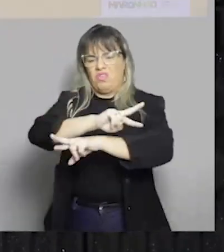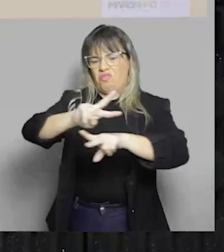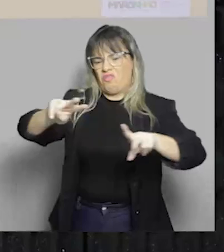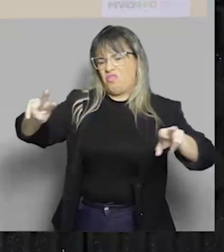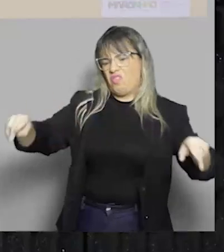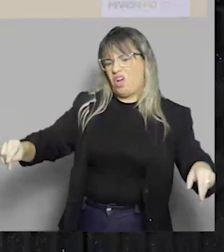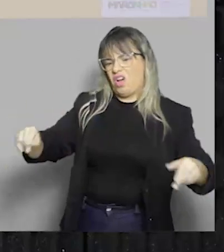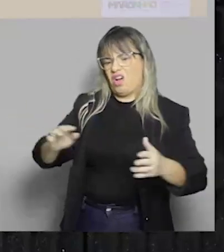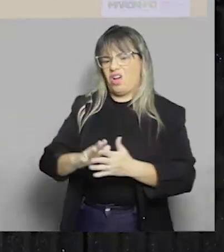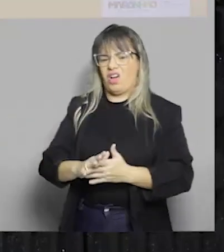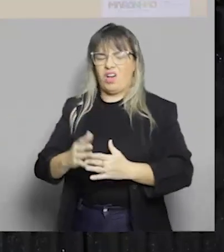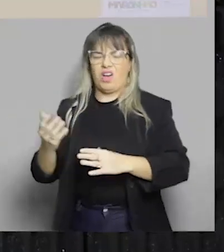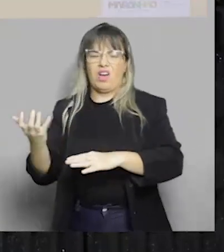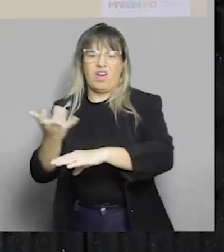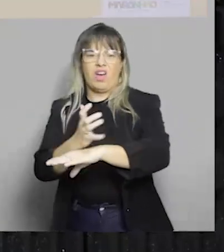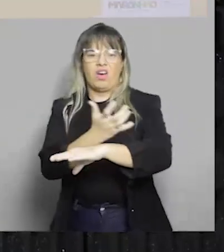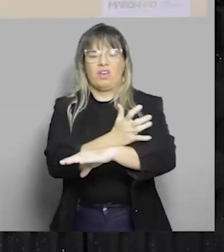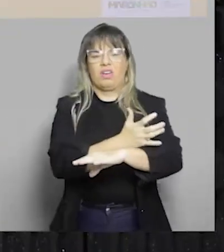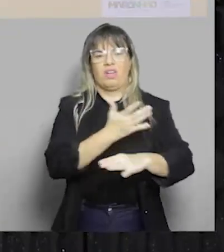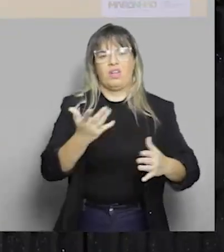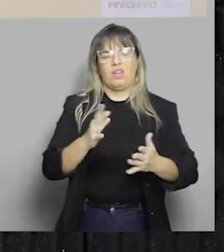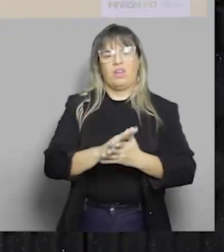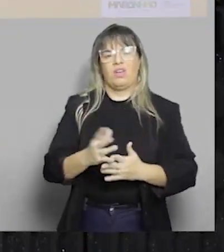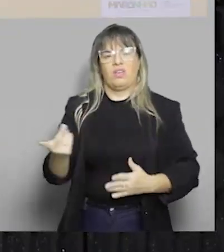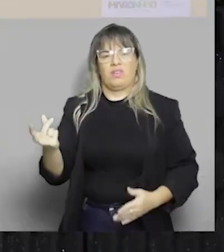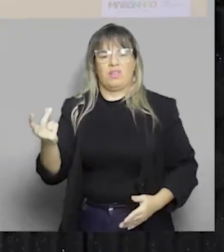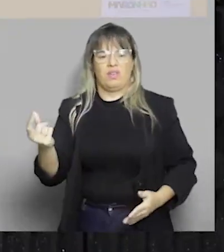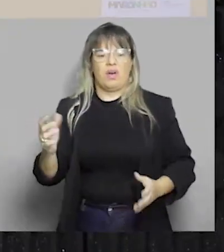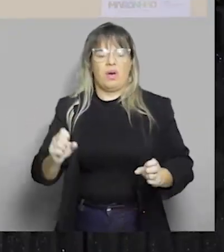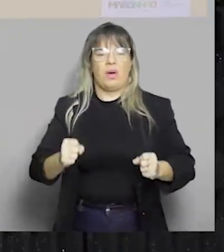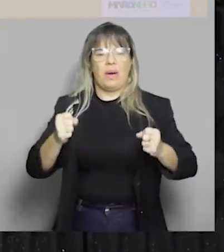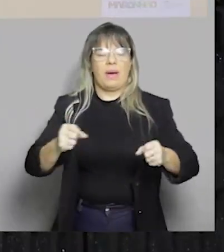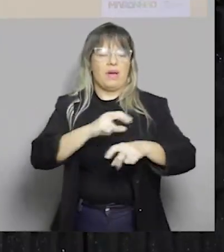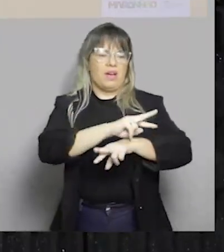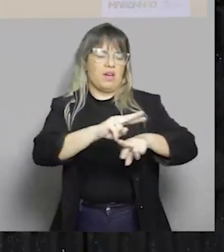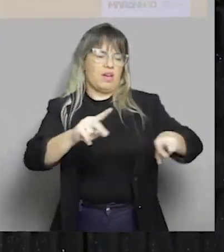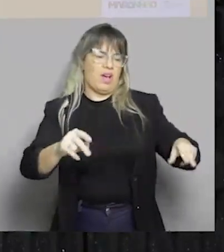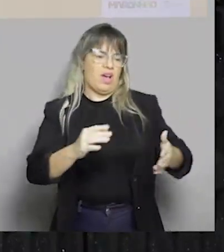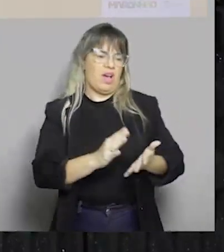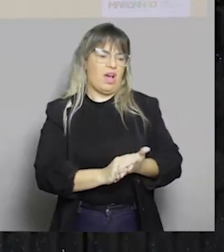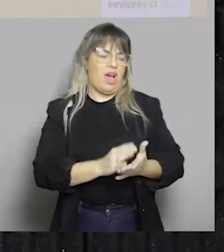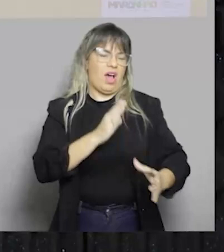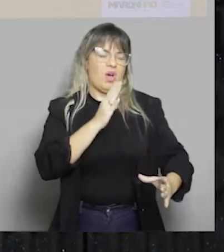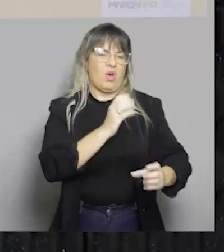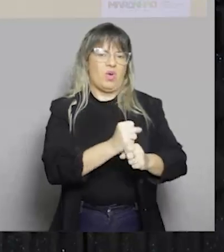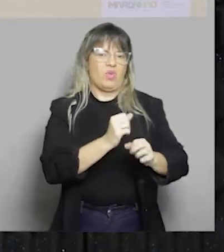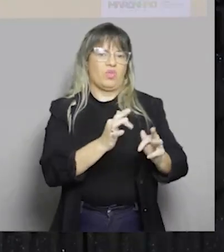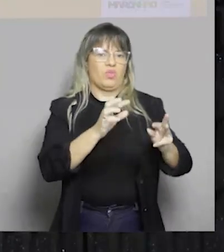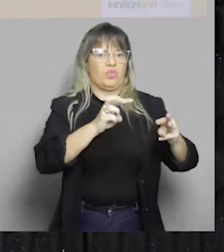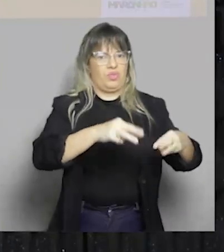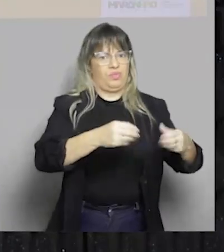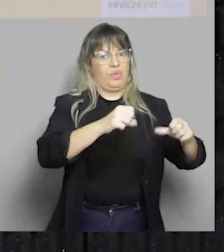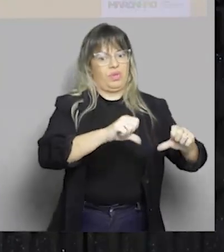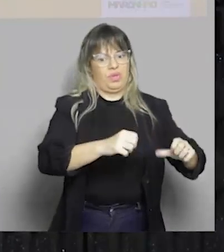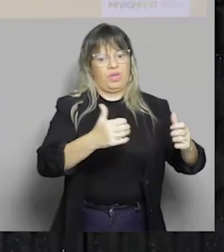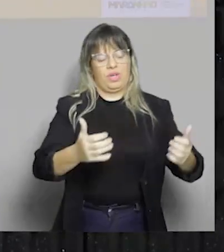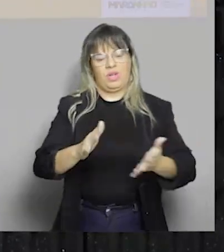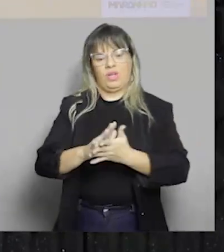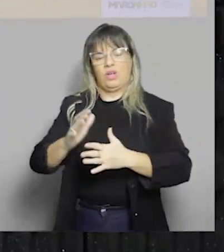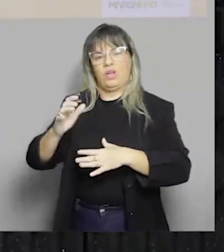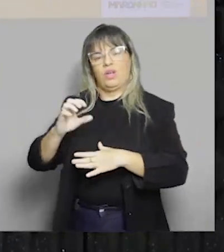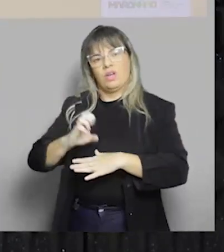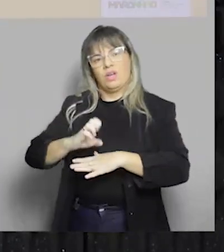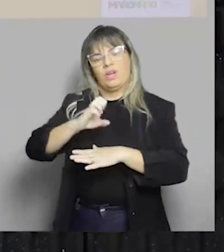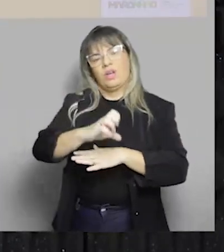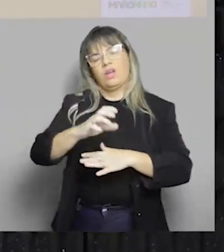porque eles podem ter preços variados, o que vai afetar na lógica do lucro final. Se prefere, em nível de exportação,